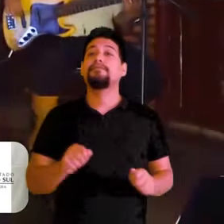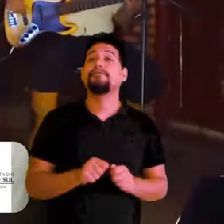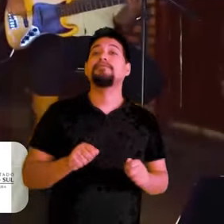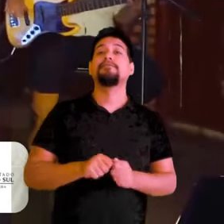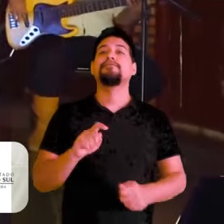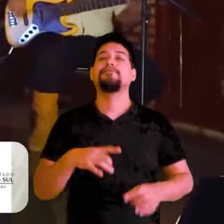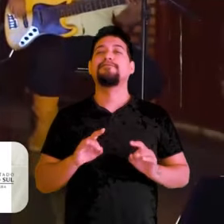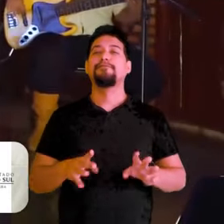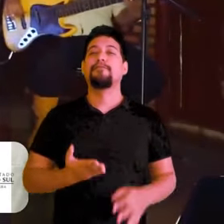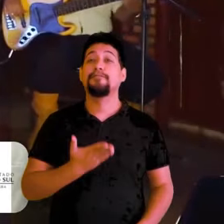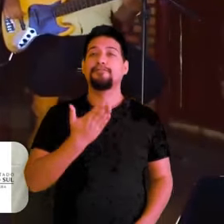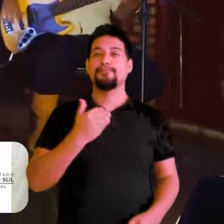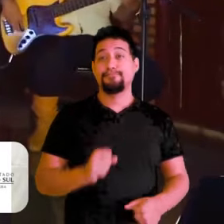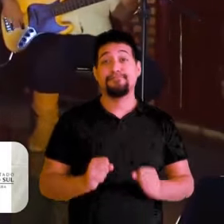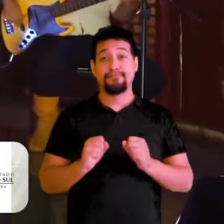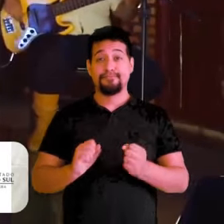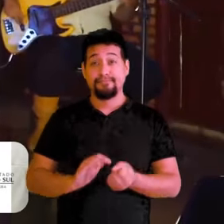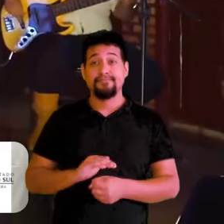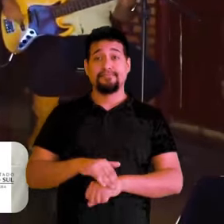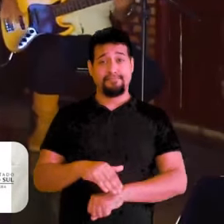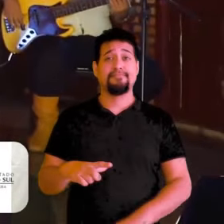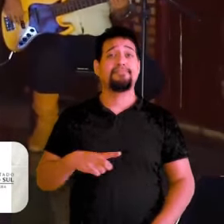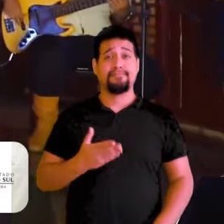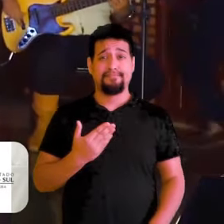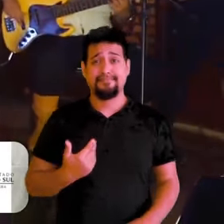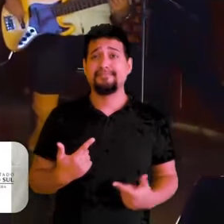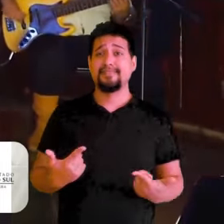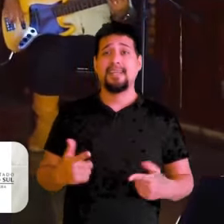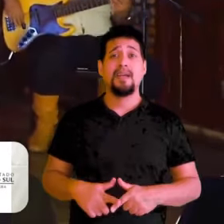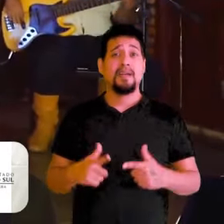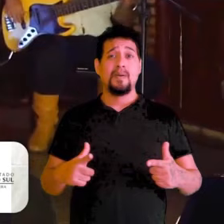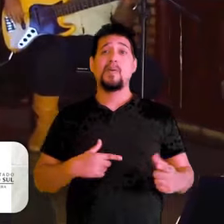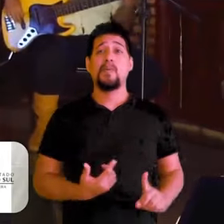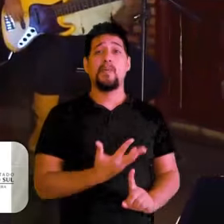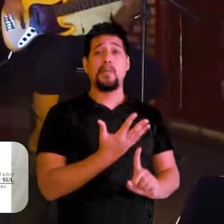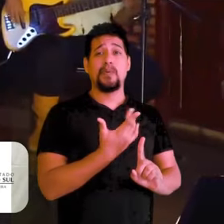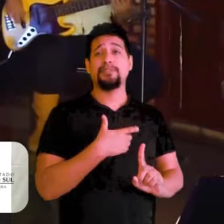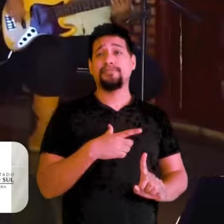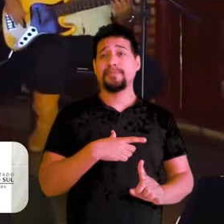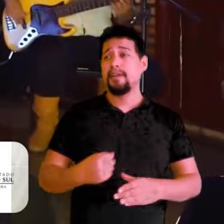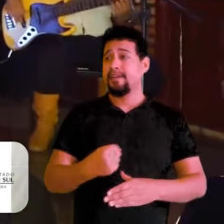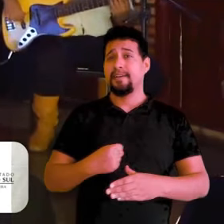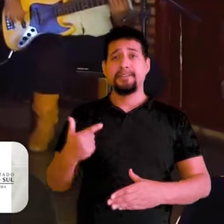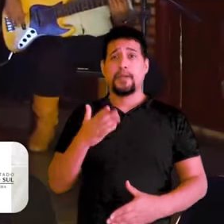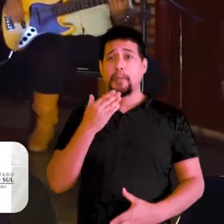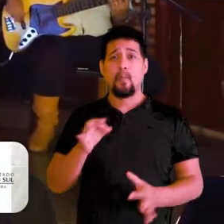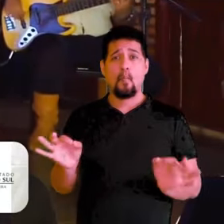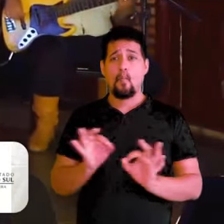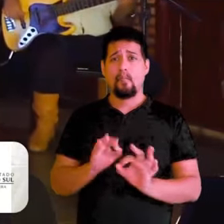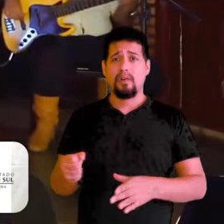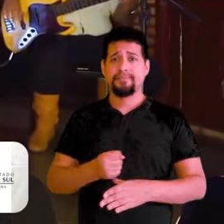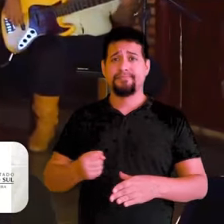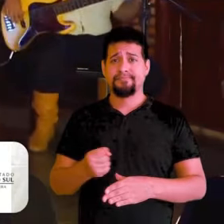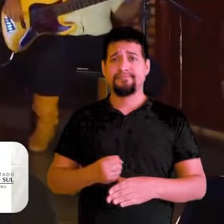Andava na Pindaíba, eu tava vendendo almoço que era pra poder jantar. Pra cada santo uma vela, no fogão só as panelas, sem nada